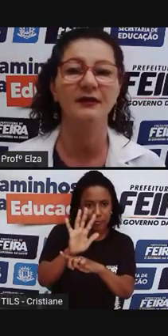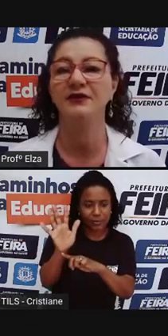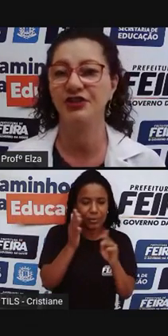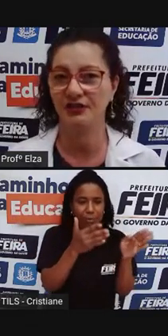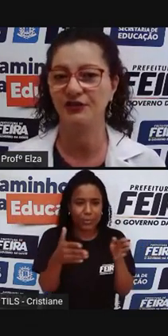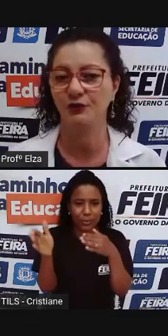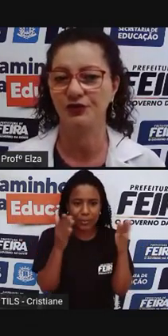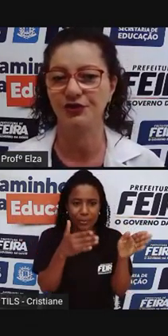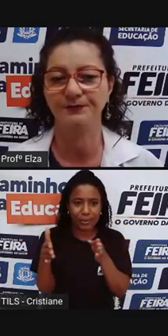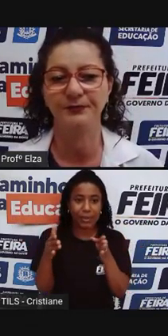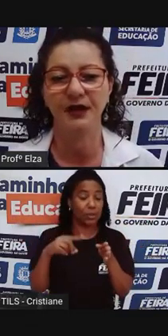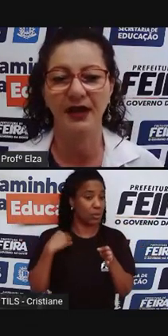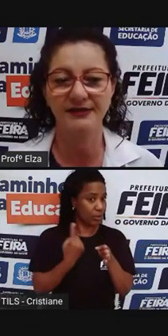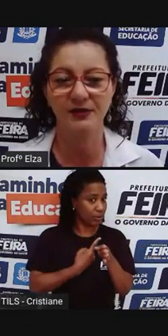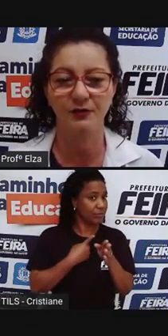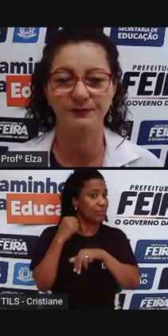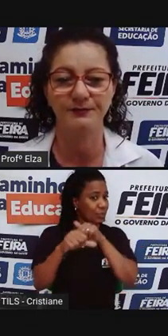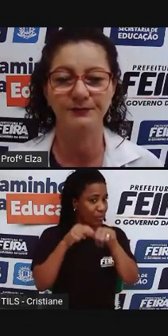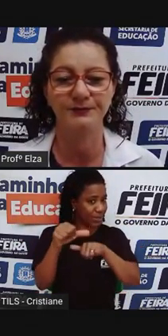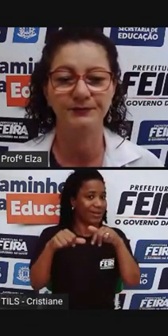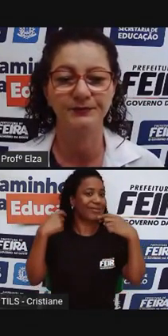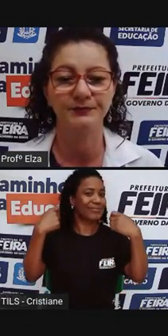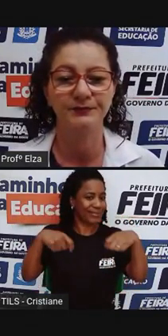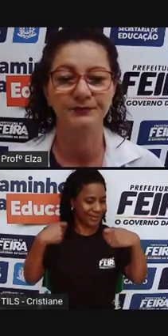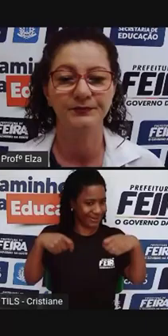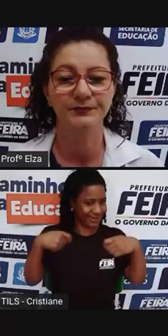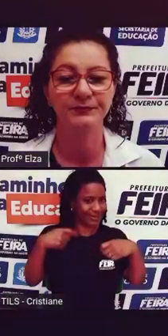mudança de atitude. Let's go!